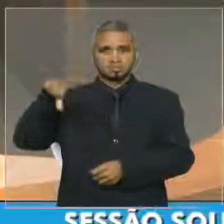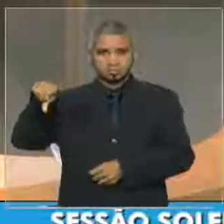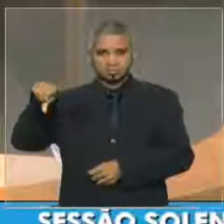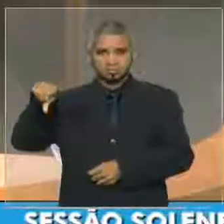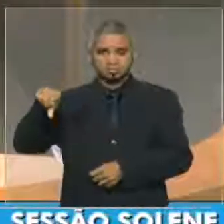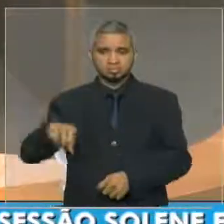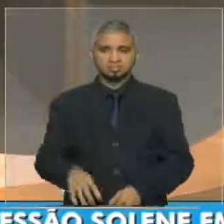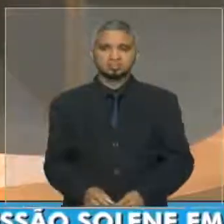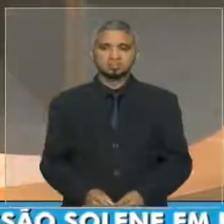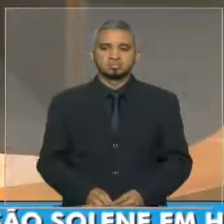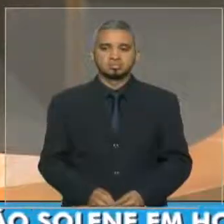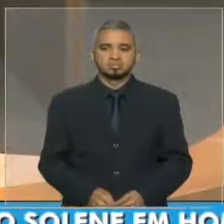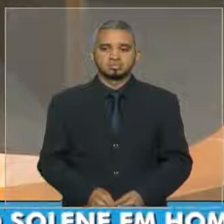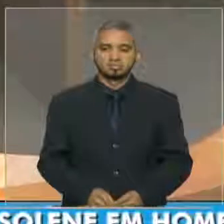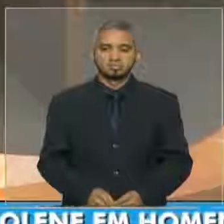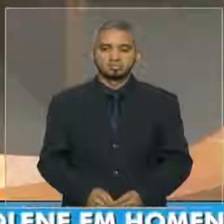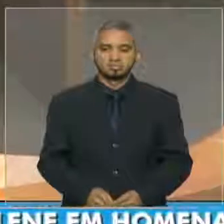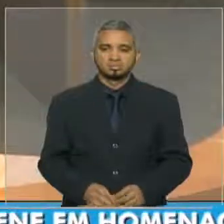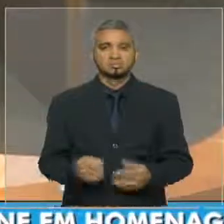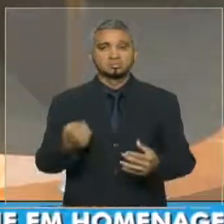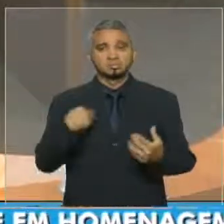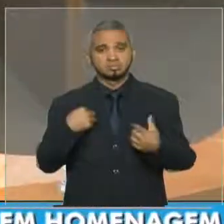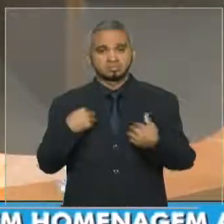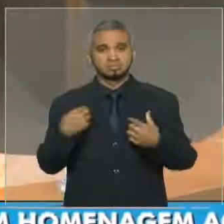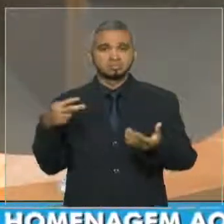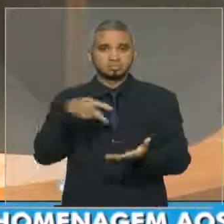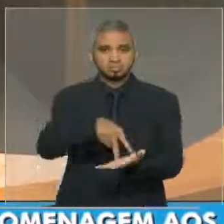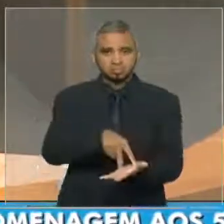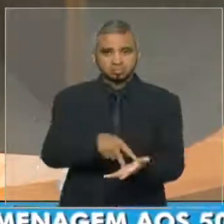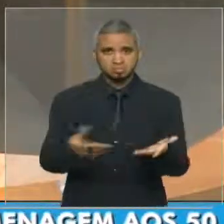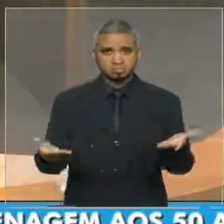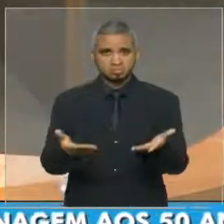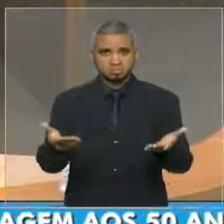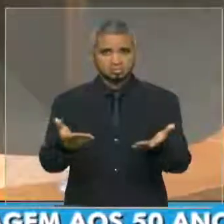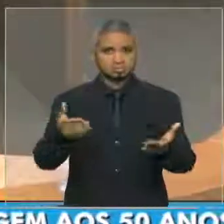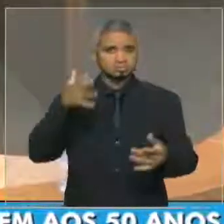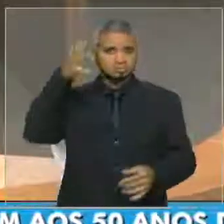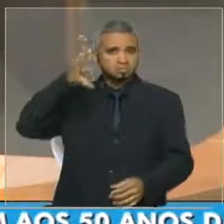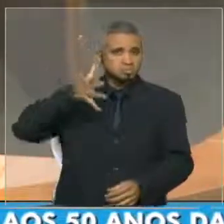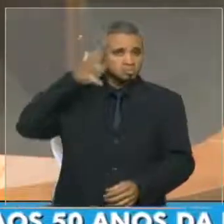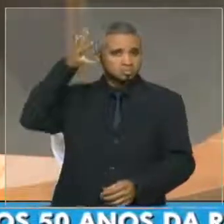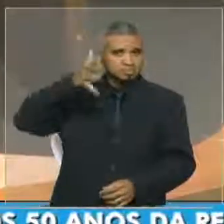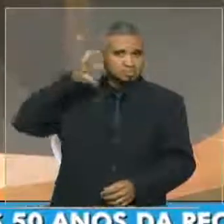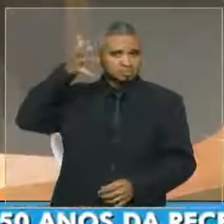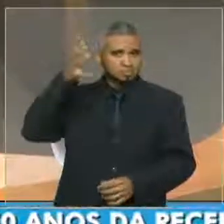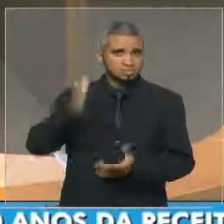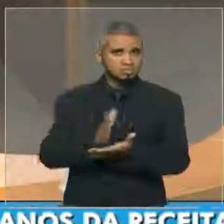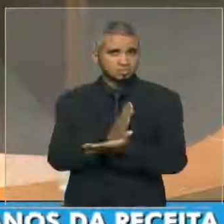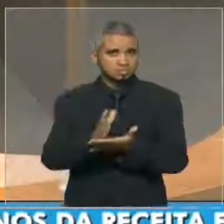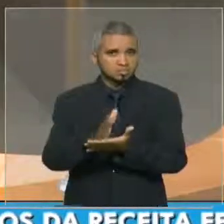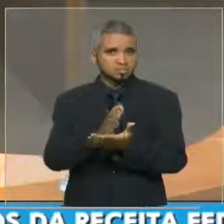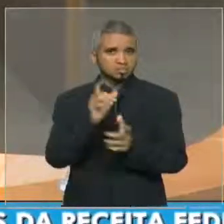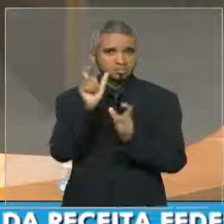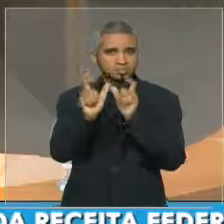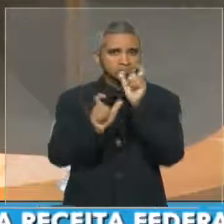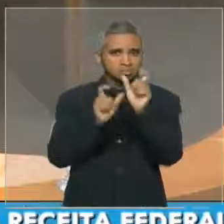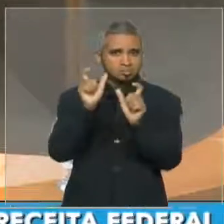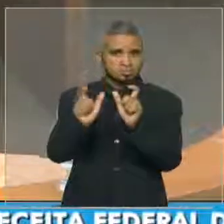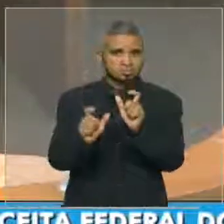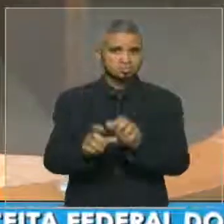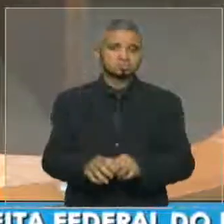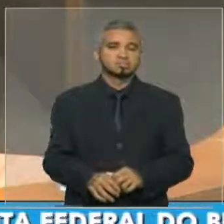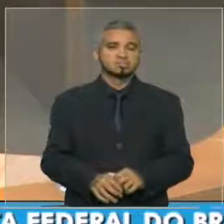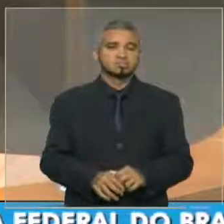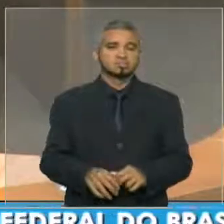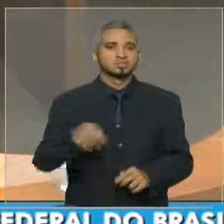e para falar algumas palavras, limitadas pelo tempo, não sobre a história